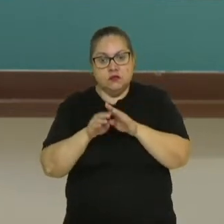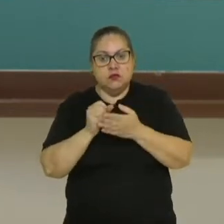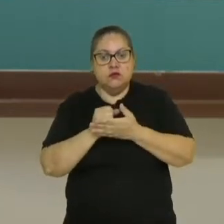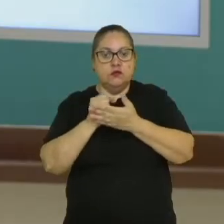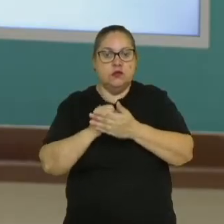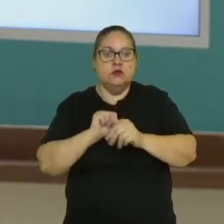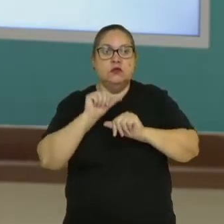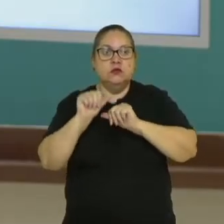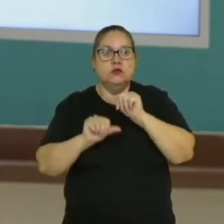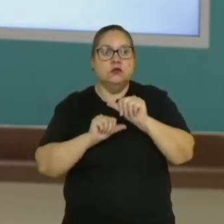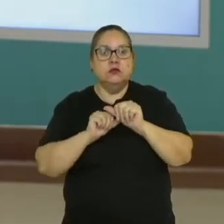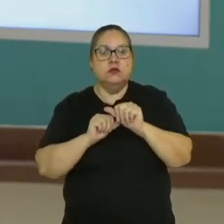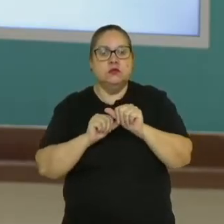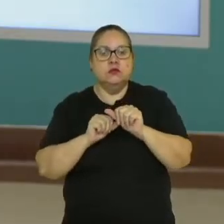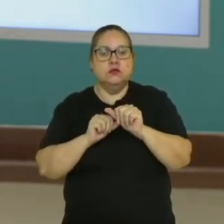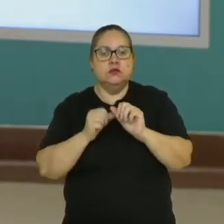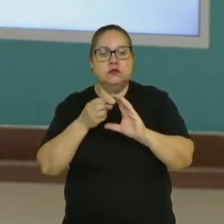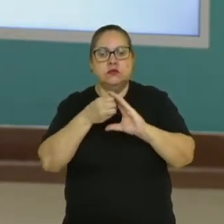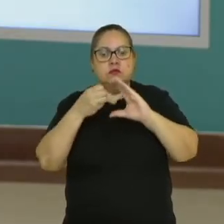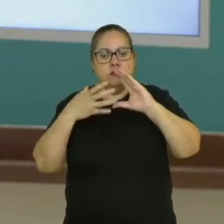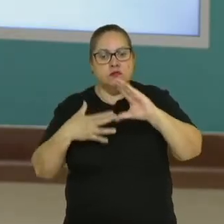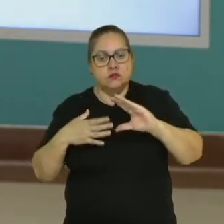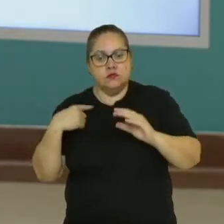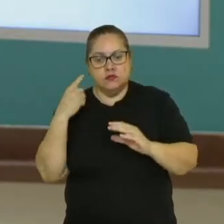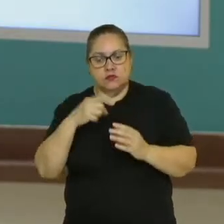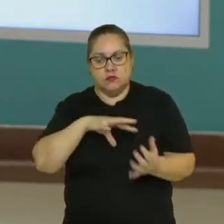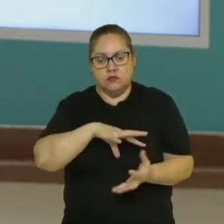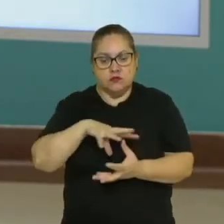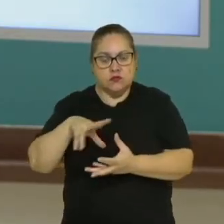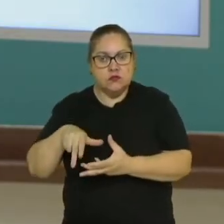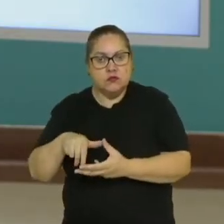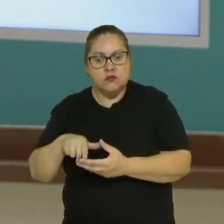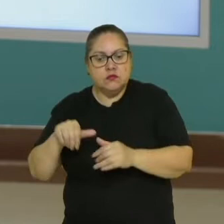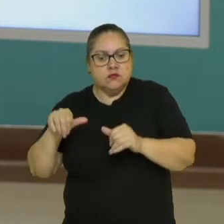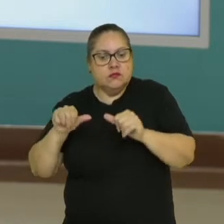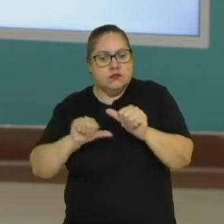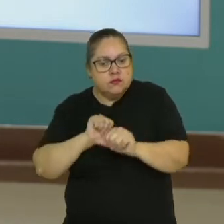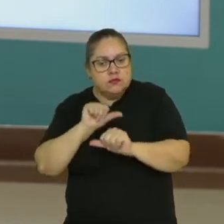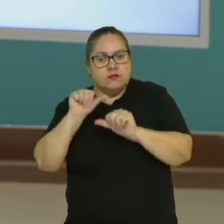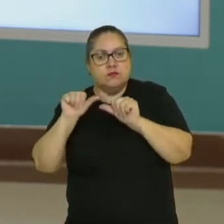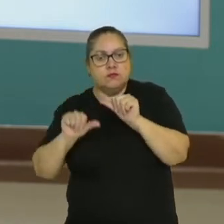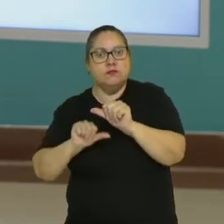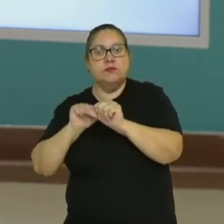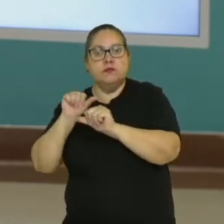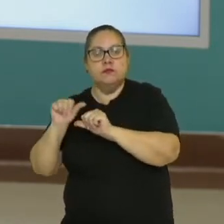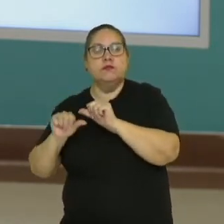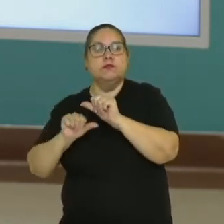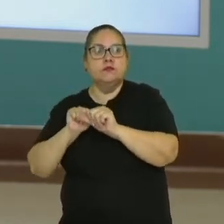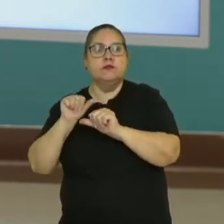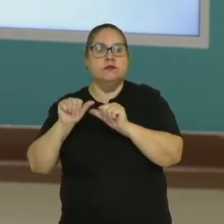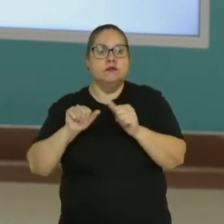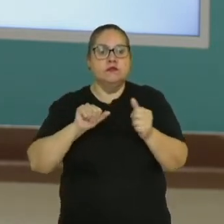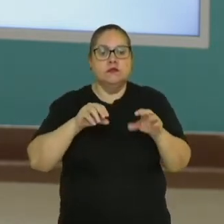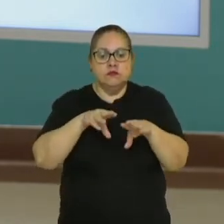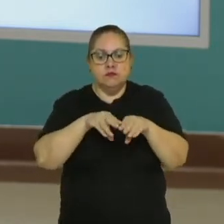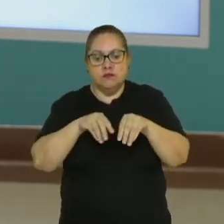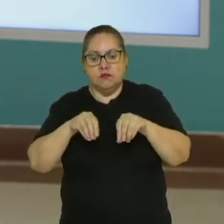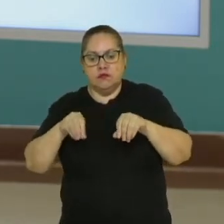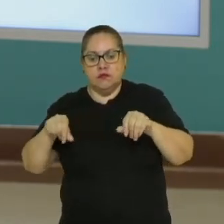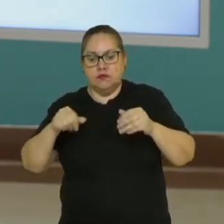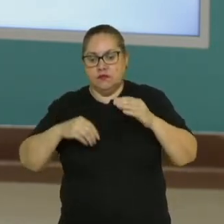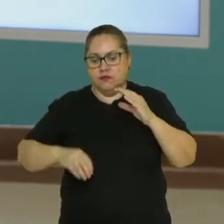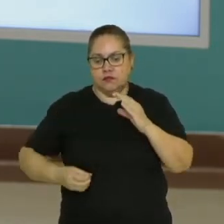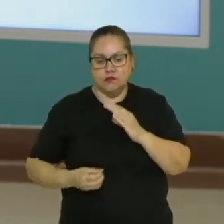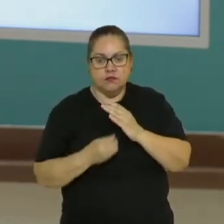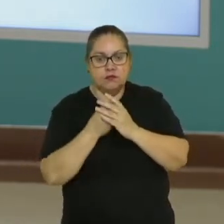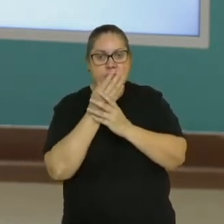modificações. Então é uma característica do nosso planeta sofrer mudanças na sua superfície desde a